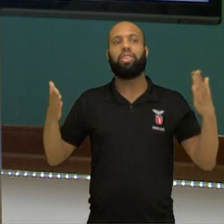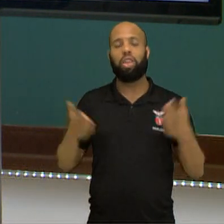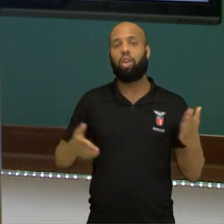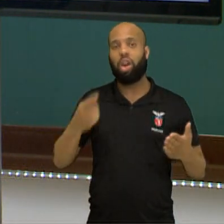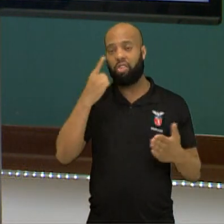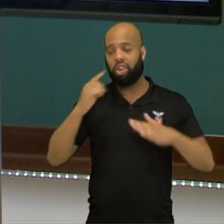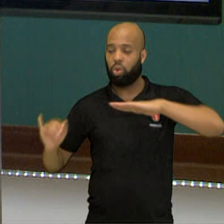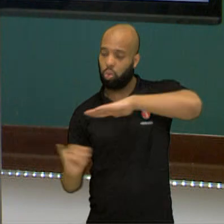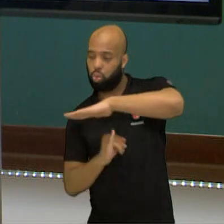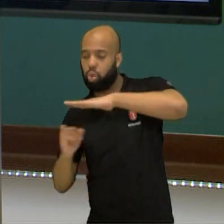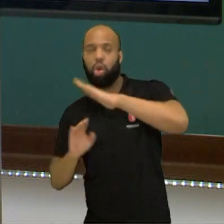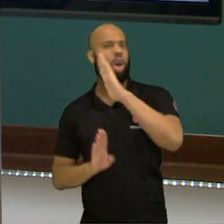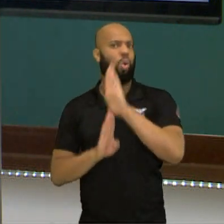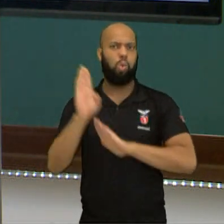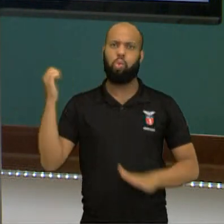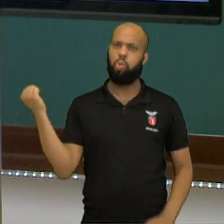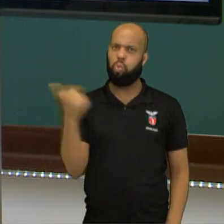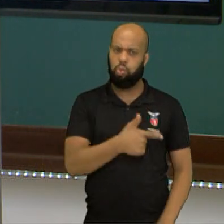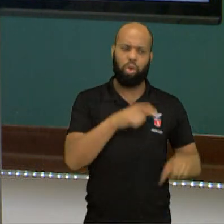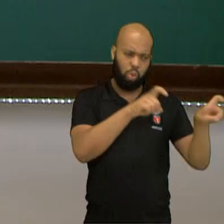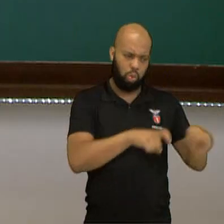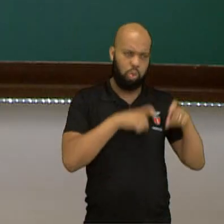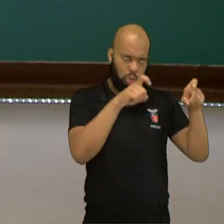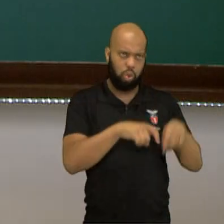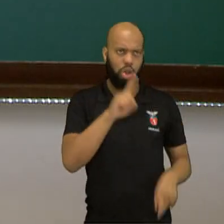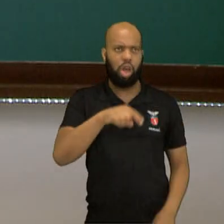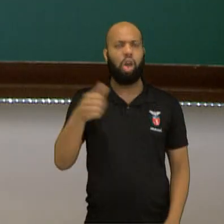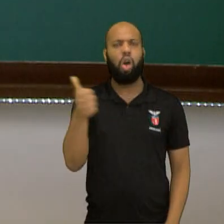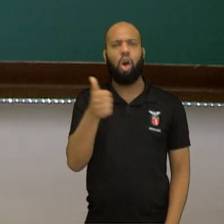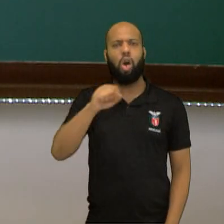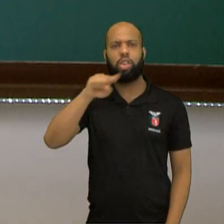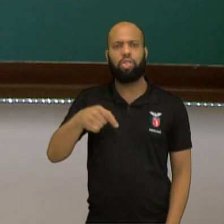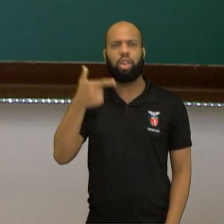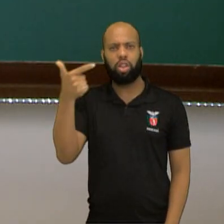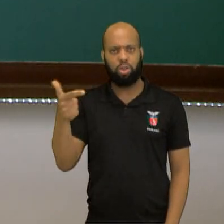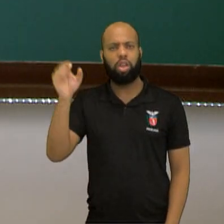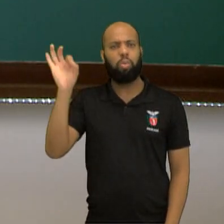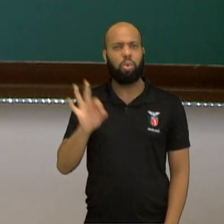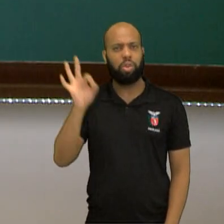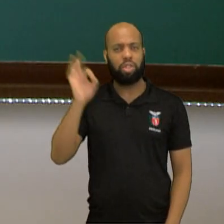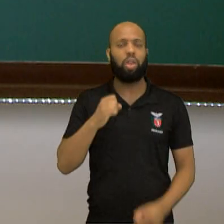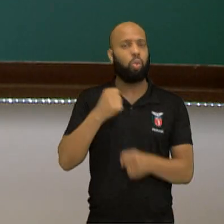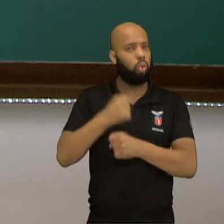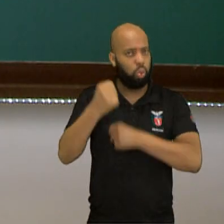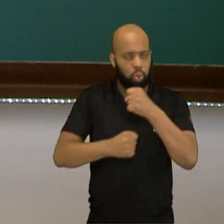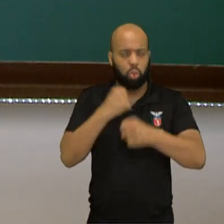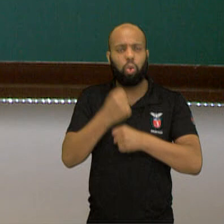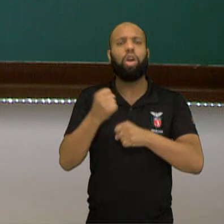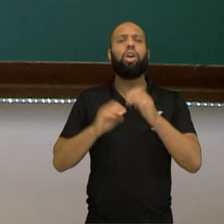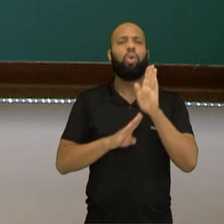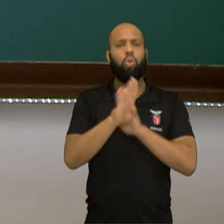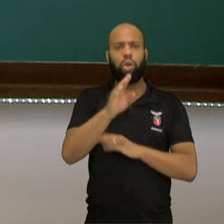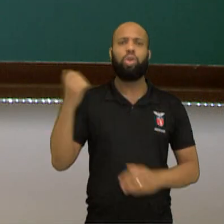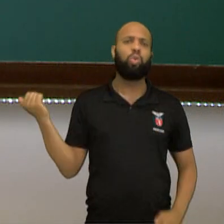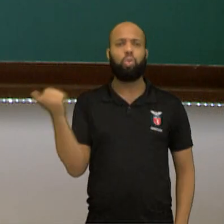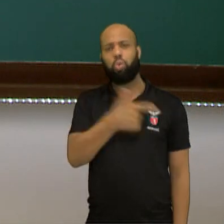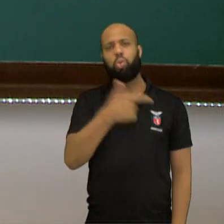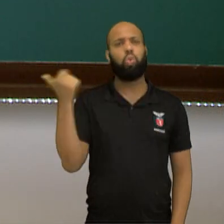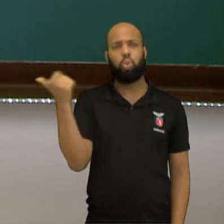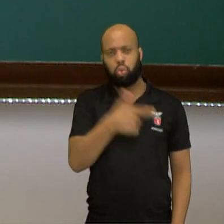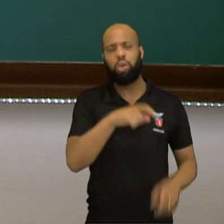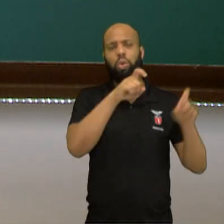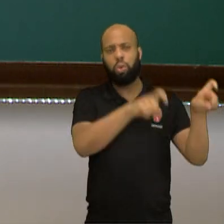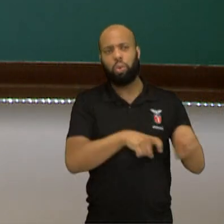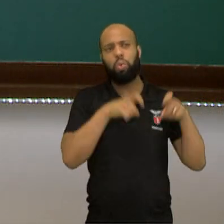o crescimento da indústria por ano, uma média de 11,2% ao ano de crescimento, muito